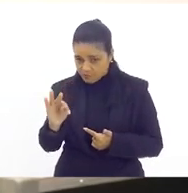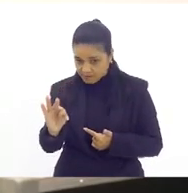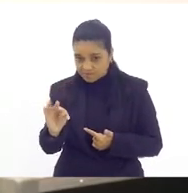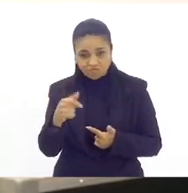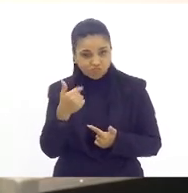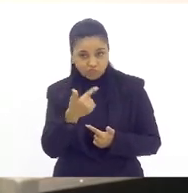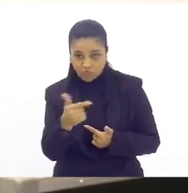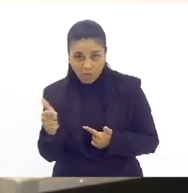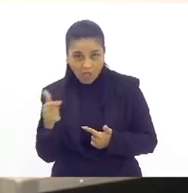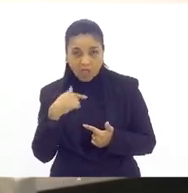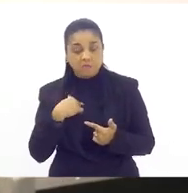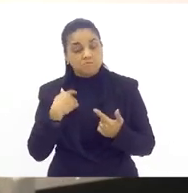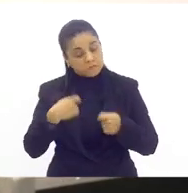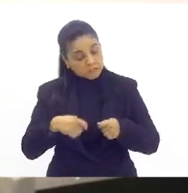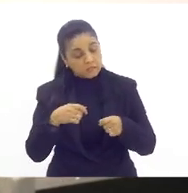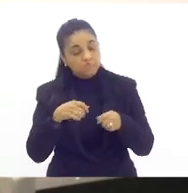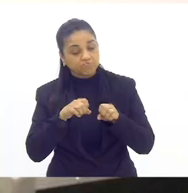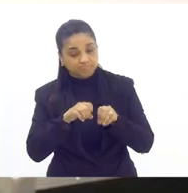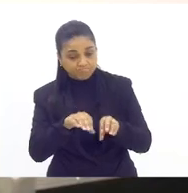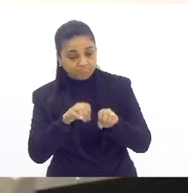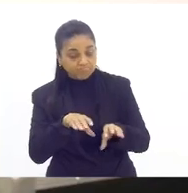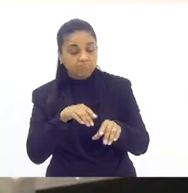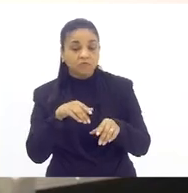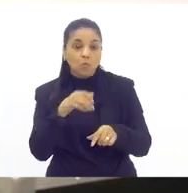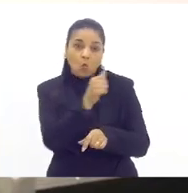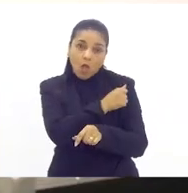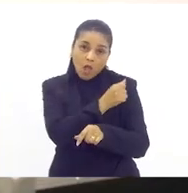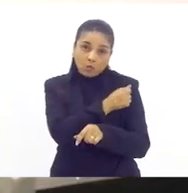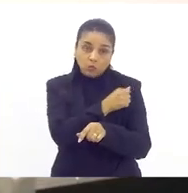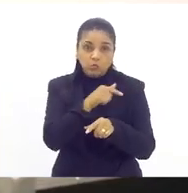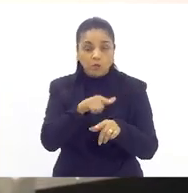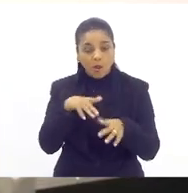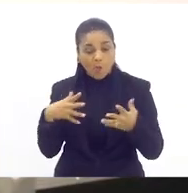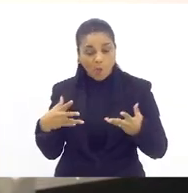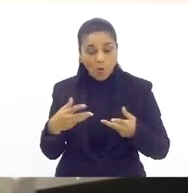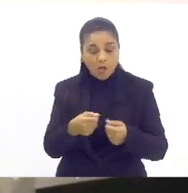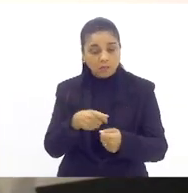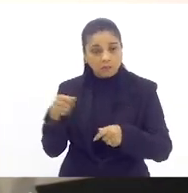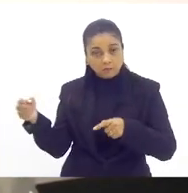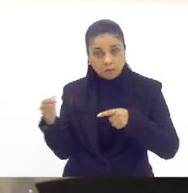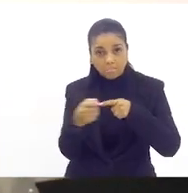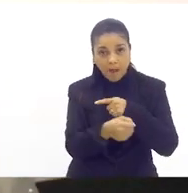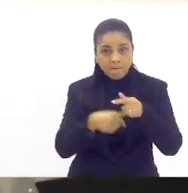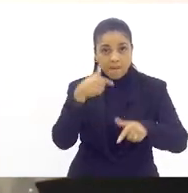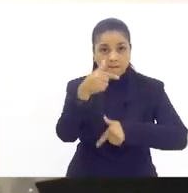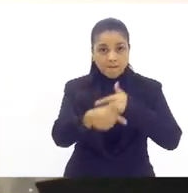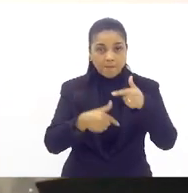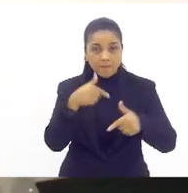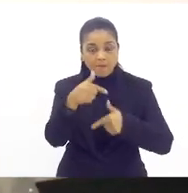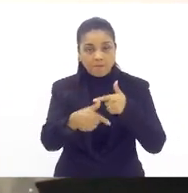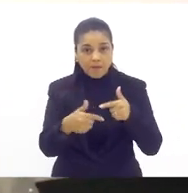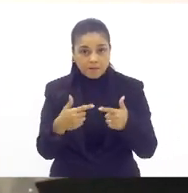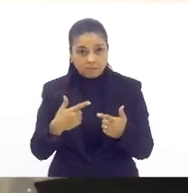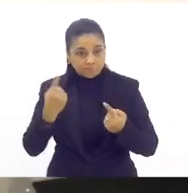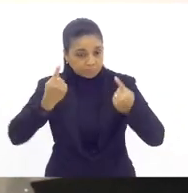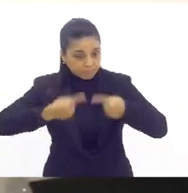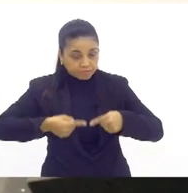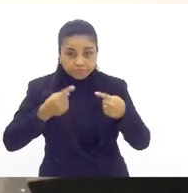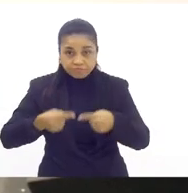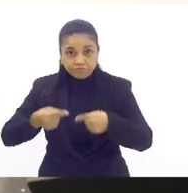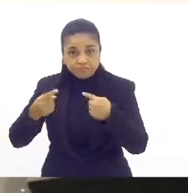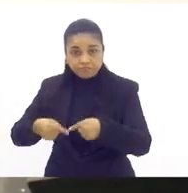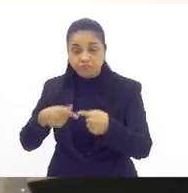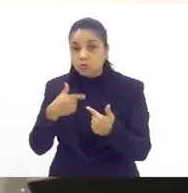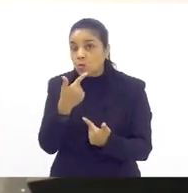no mercado de trabalho com qualidade para que a gente tem chances reais de disputar o mercado altamente competitivo nós não temos